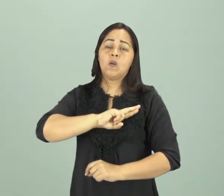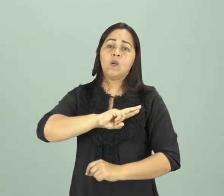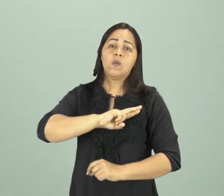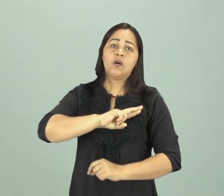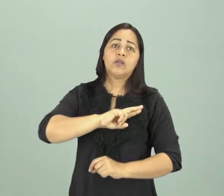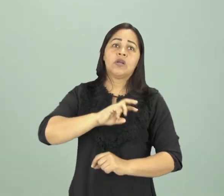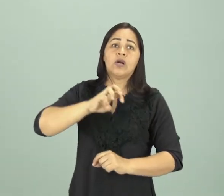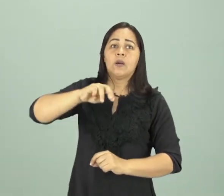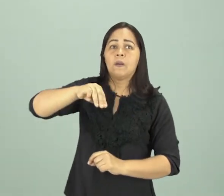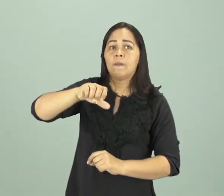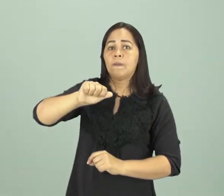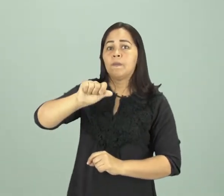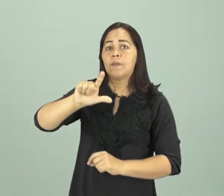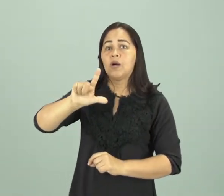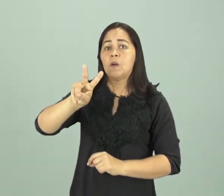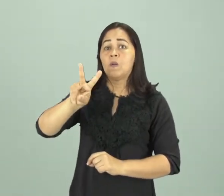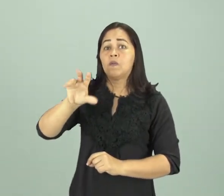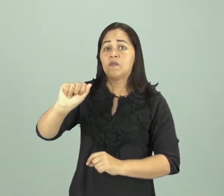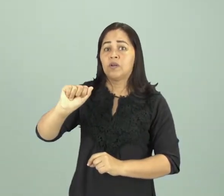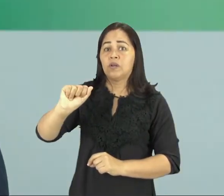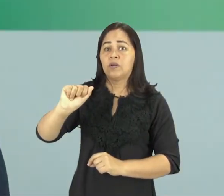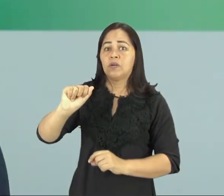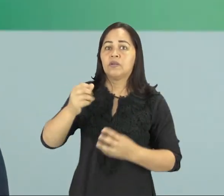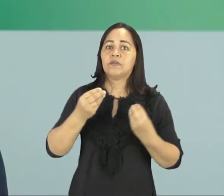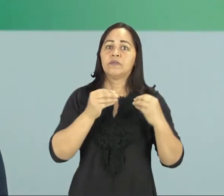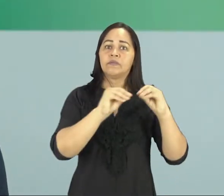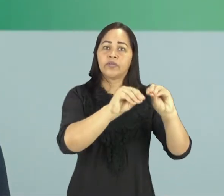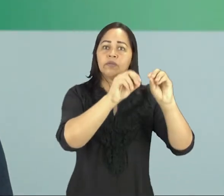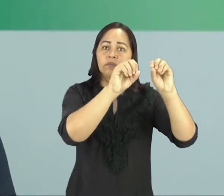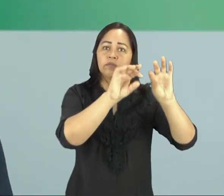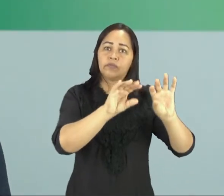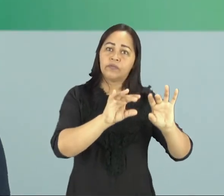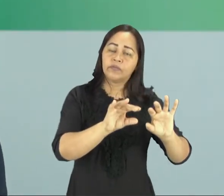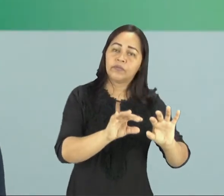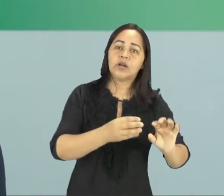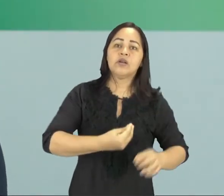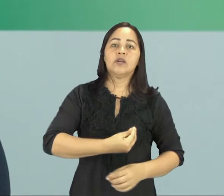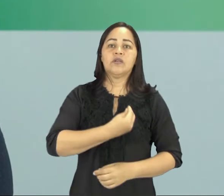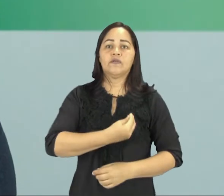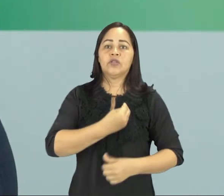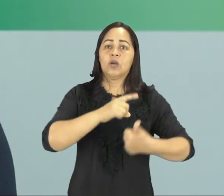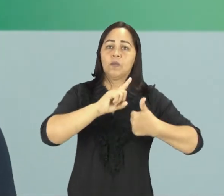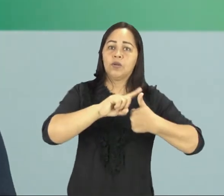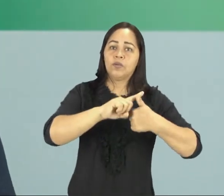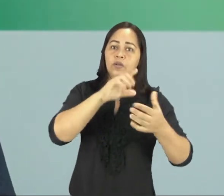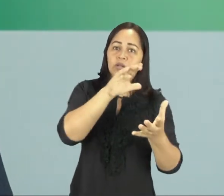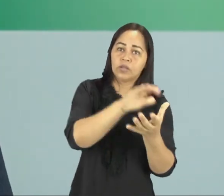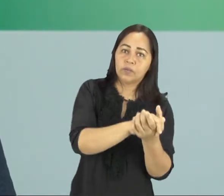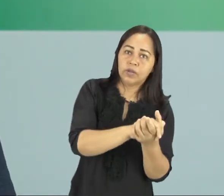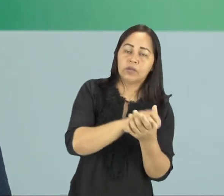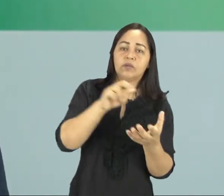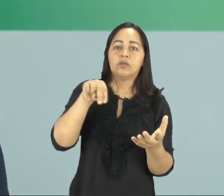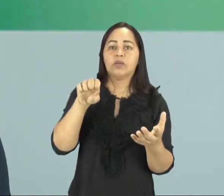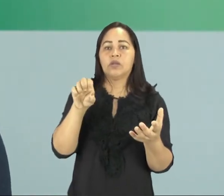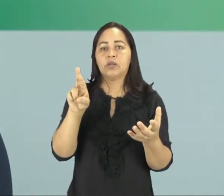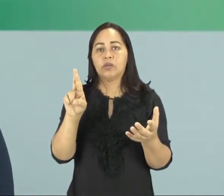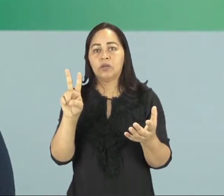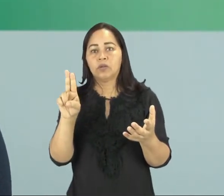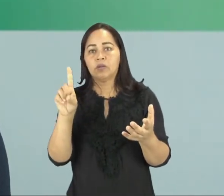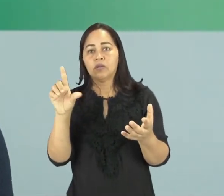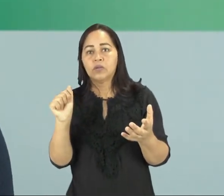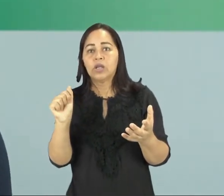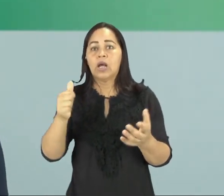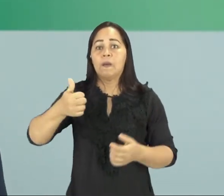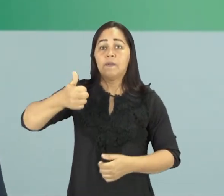Malva, e dentro desse livro é contado um pouco sobre essa história do primeiro casamento de Neruda, a sua primeira filha, que